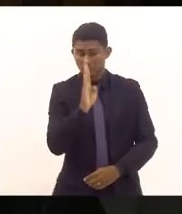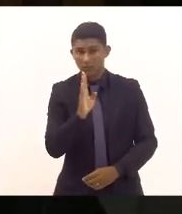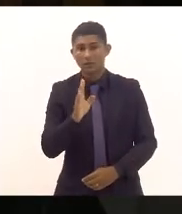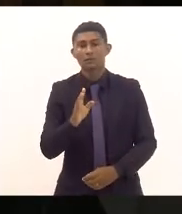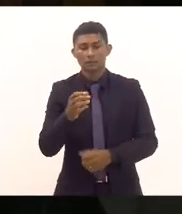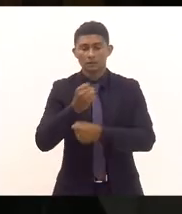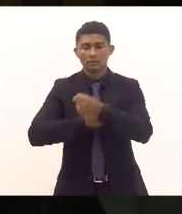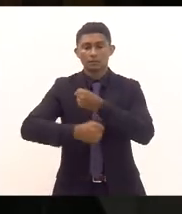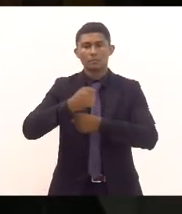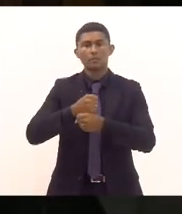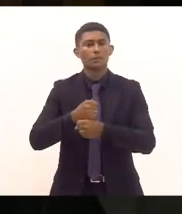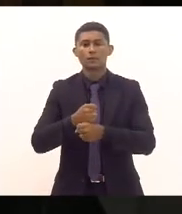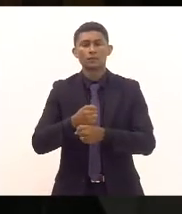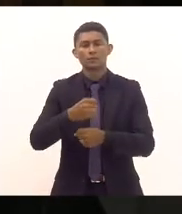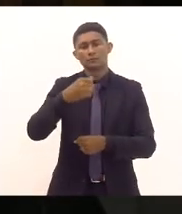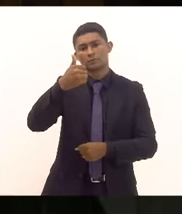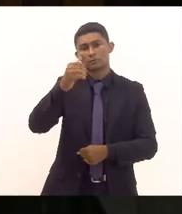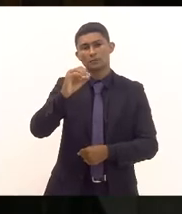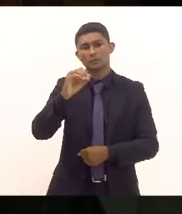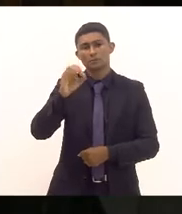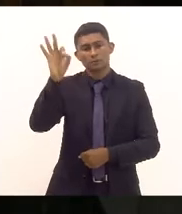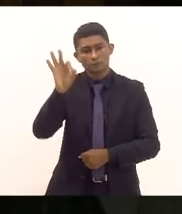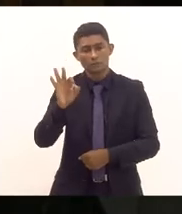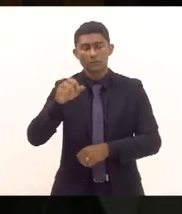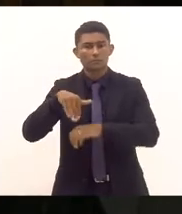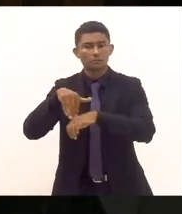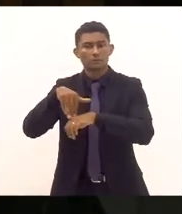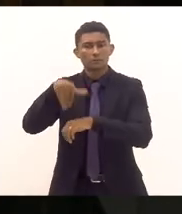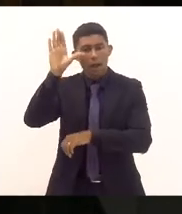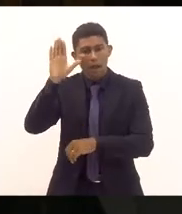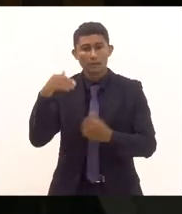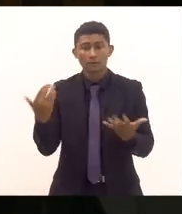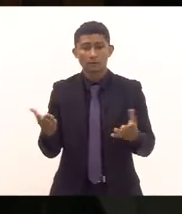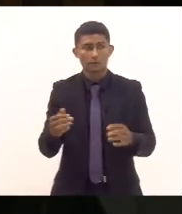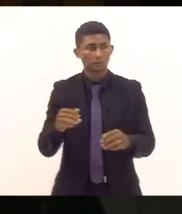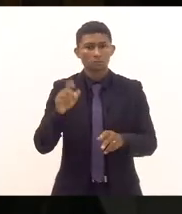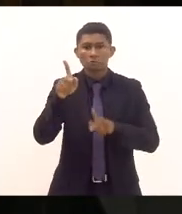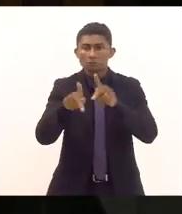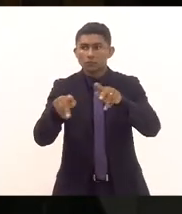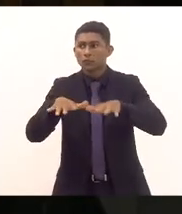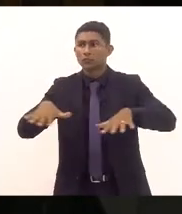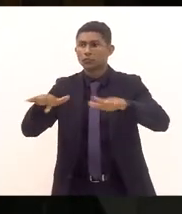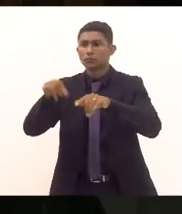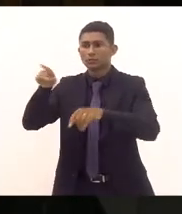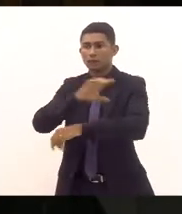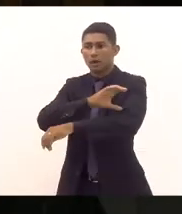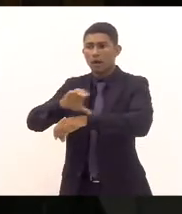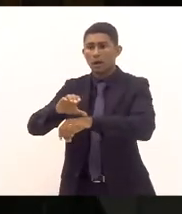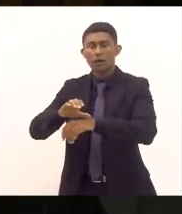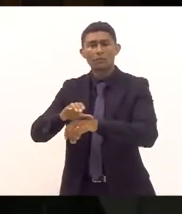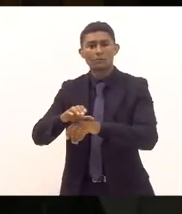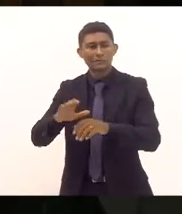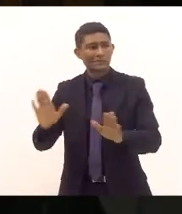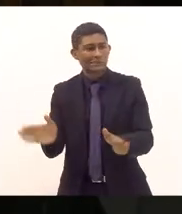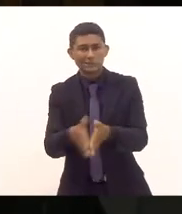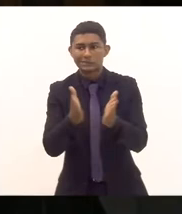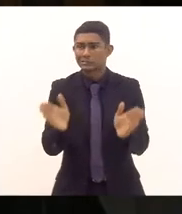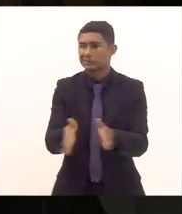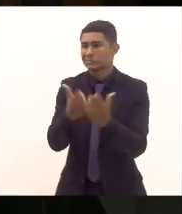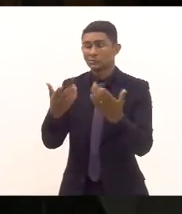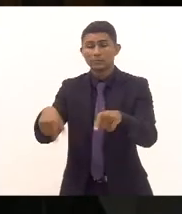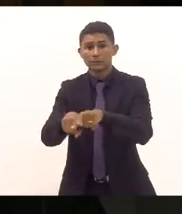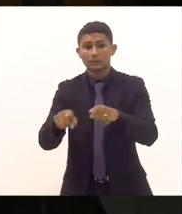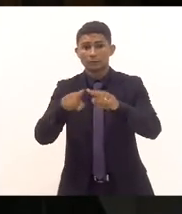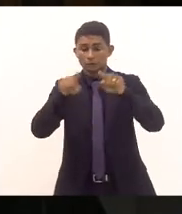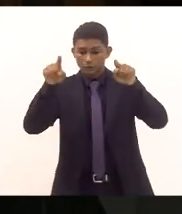só no ano passado ultrapassou os dez porcento a população nos no geral está empobrecendo e os servidores do município de